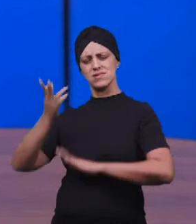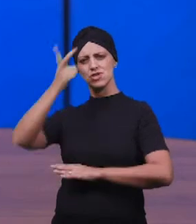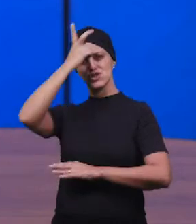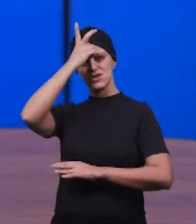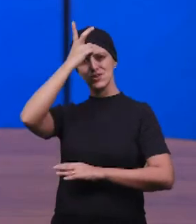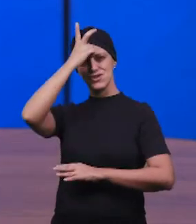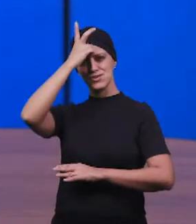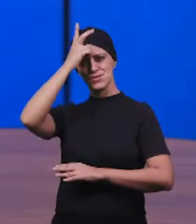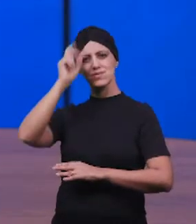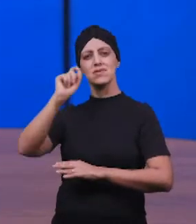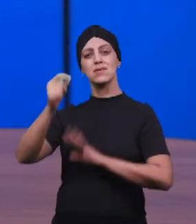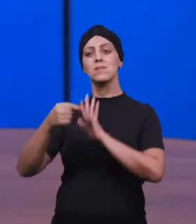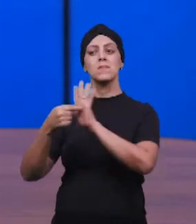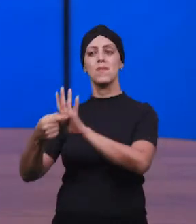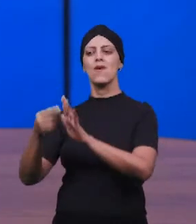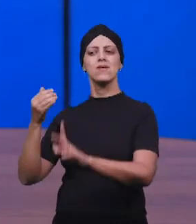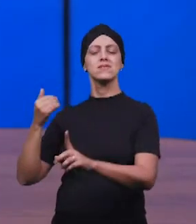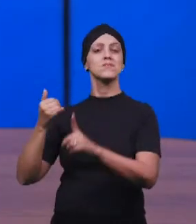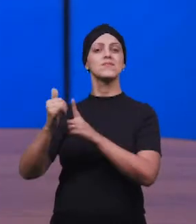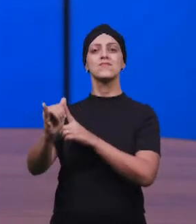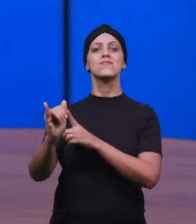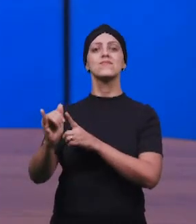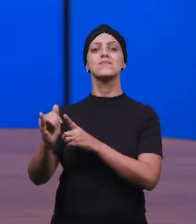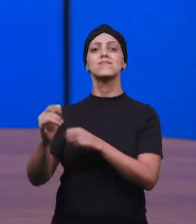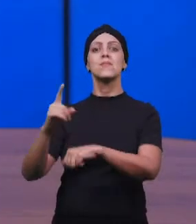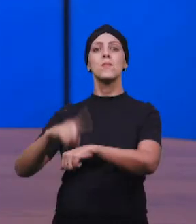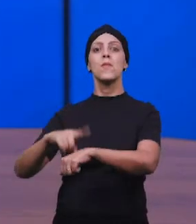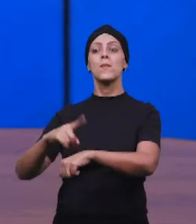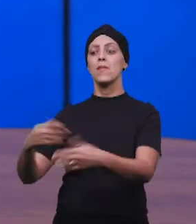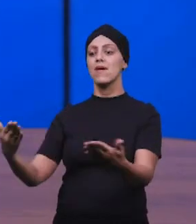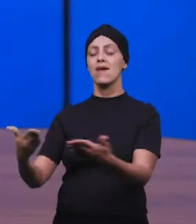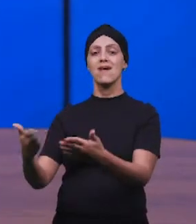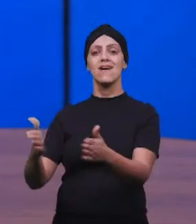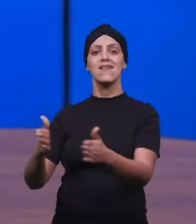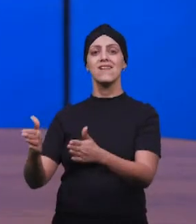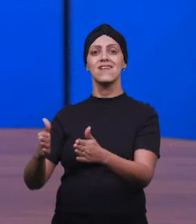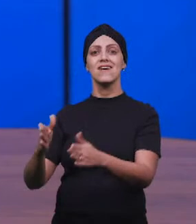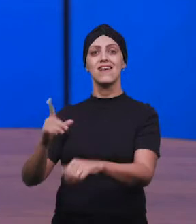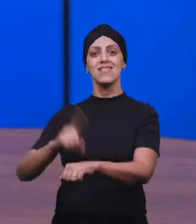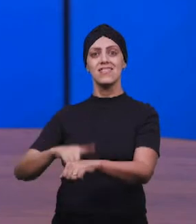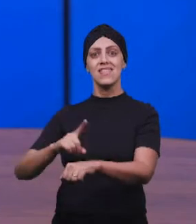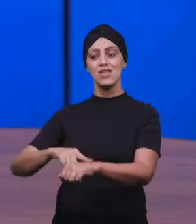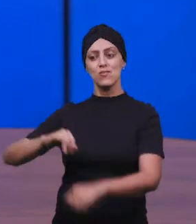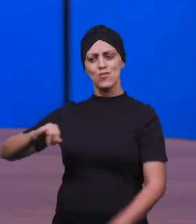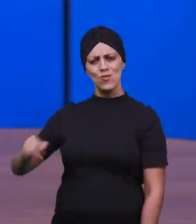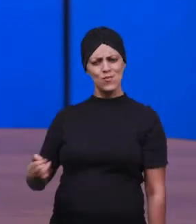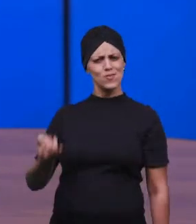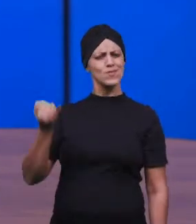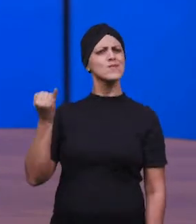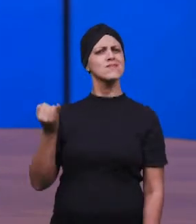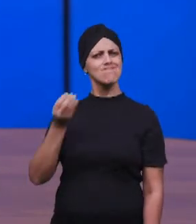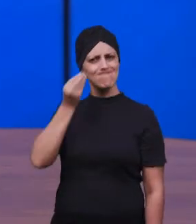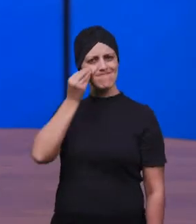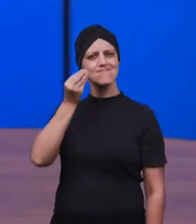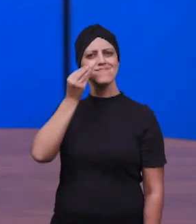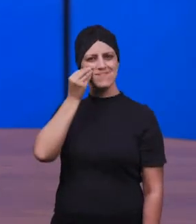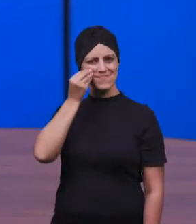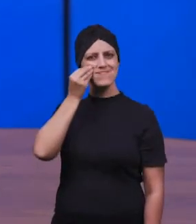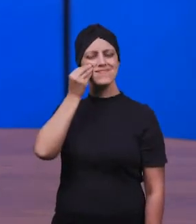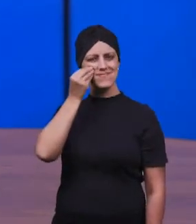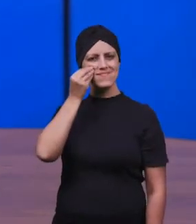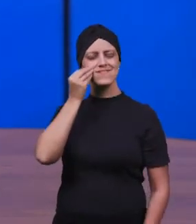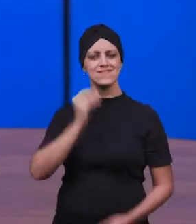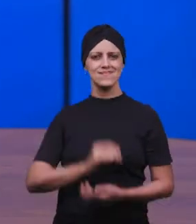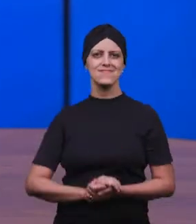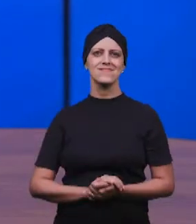aponta profeticamente para o momento que a igreja está vivendo hoje, esse momento em que nós estamos no tempo da oportunidade, né? E não